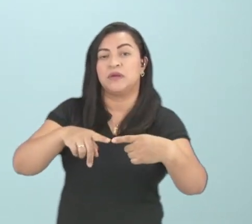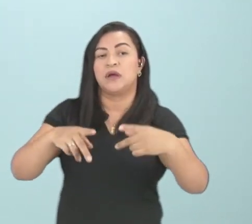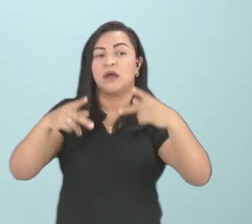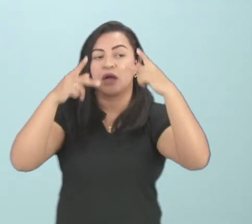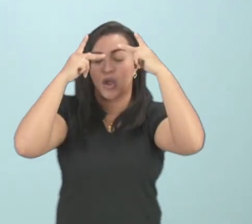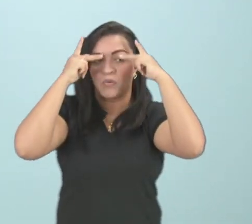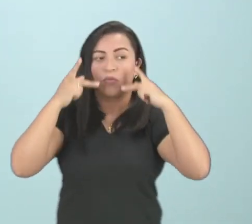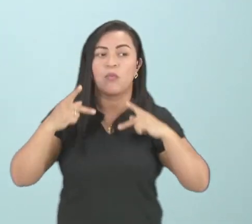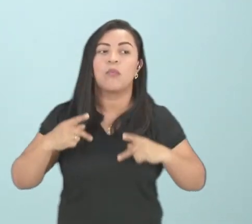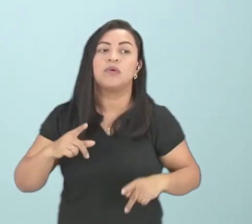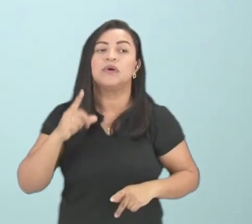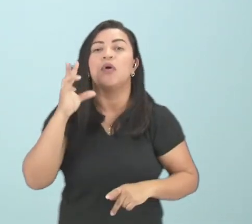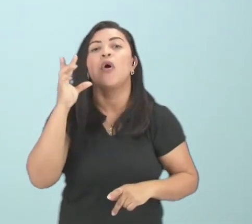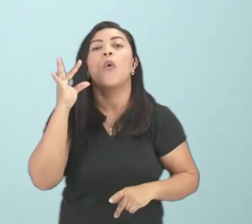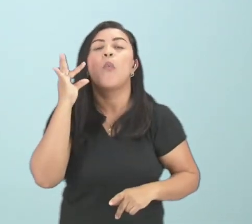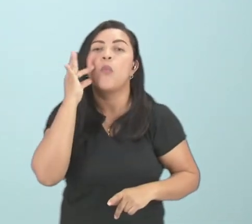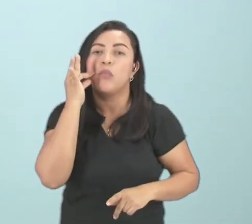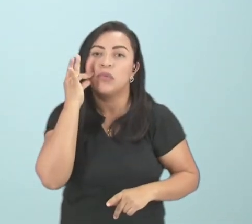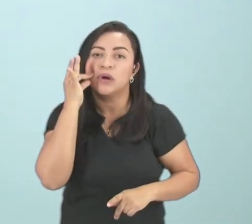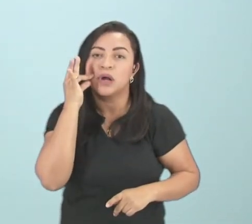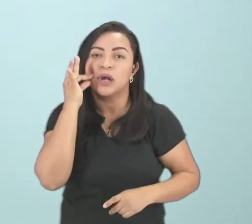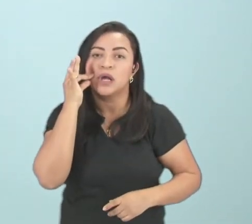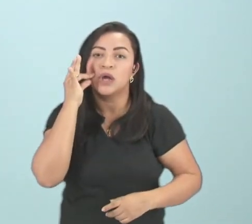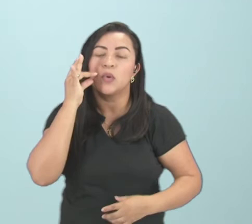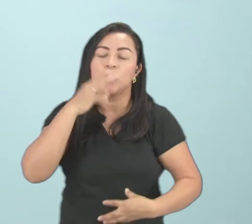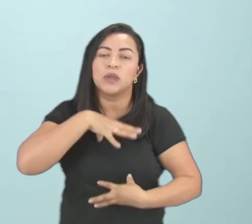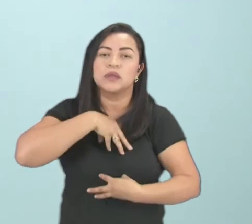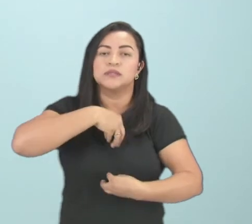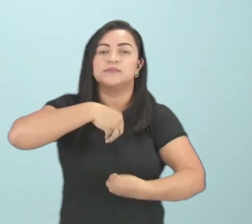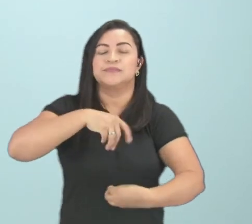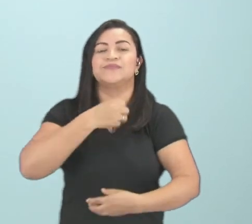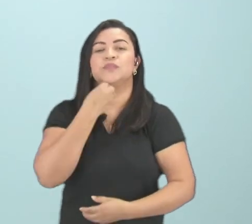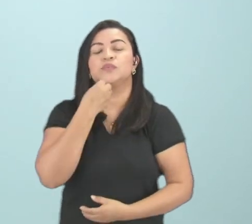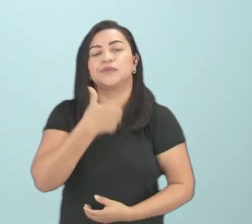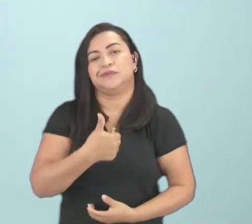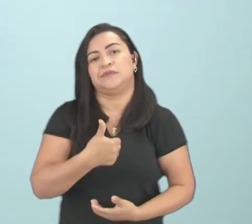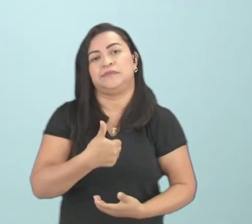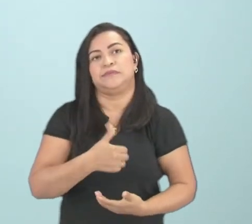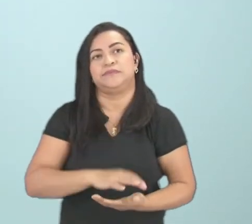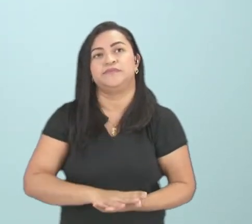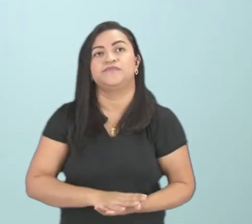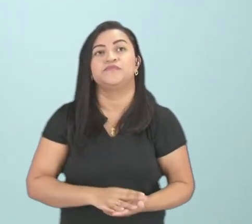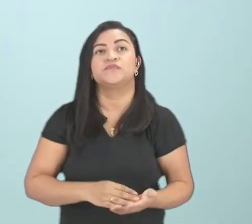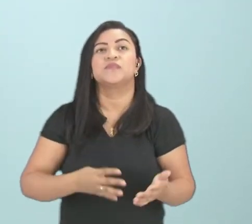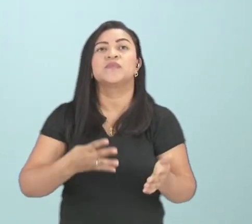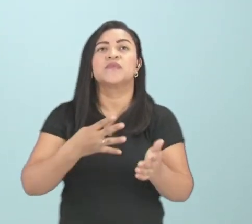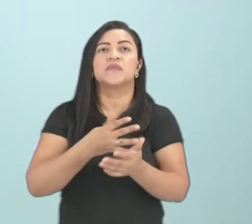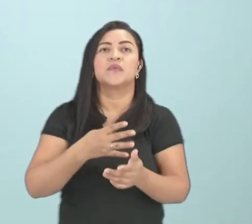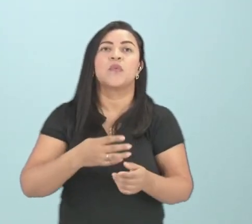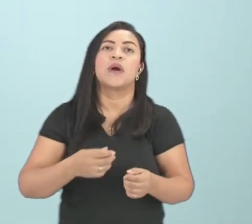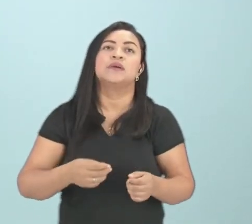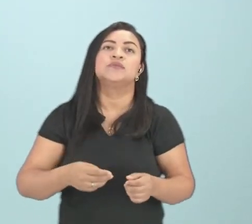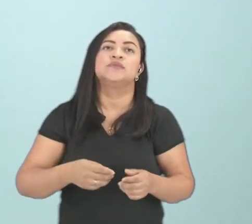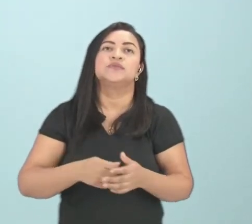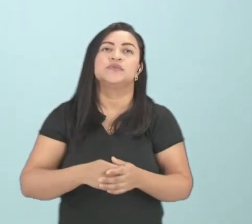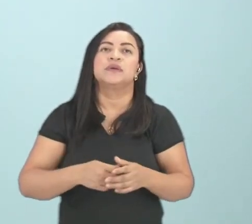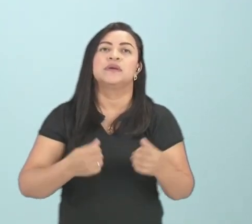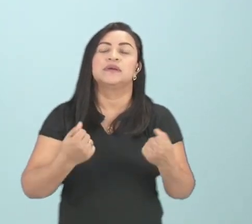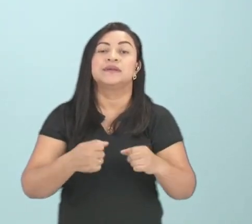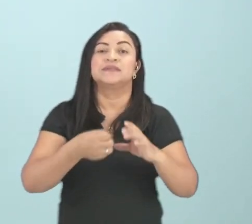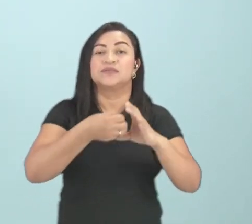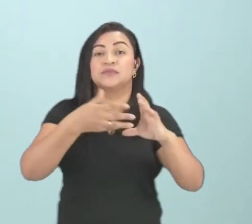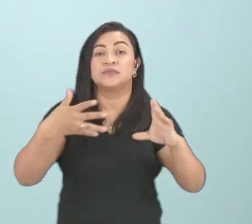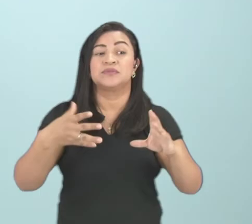3, engajamento contínuo do público, né? Na religião, nós vamos ter possíveis ofertas de modelos